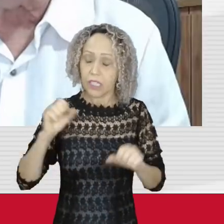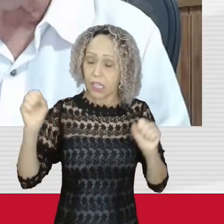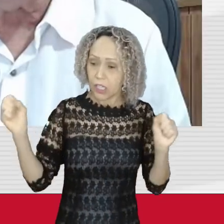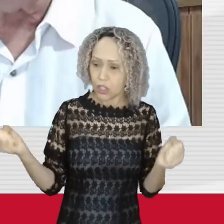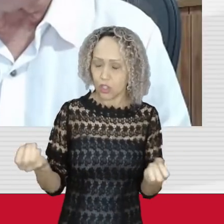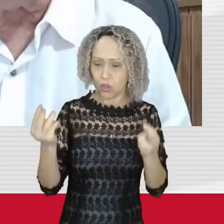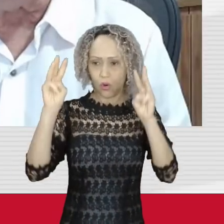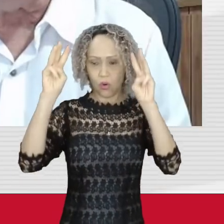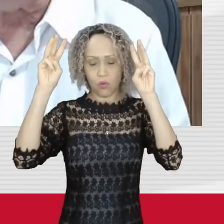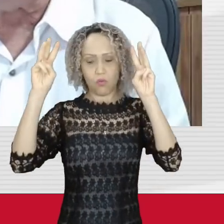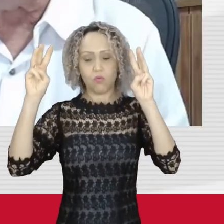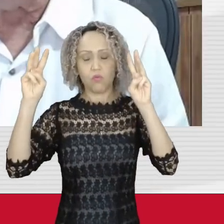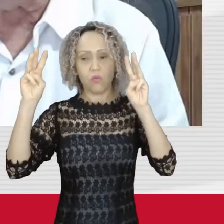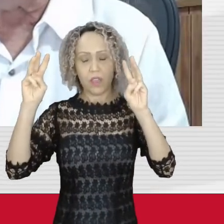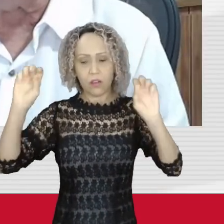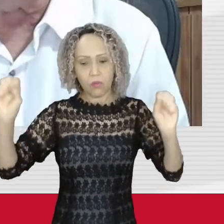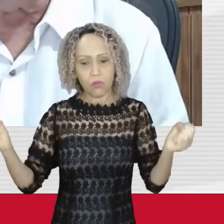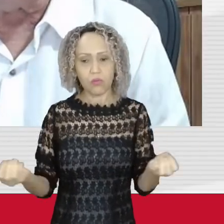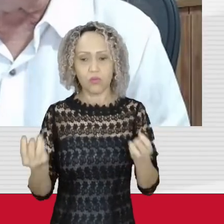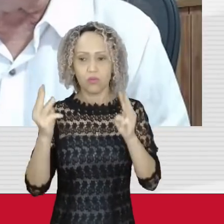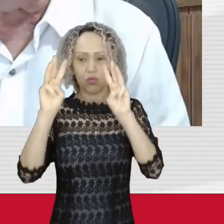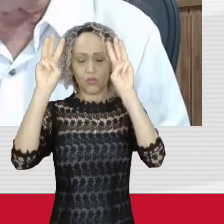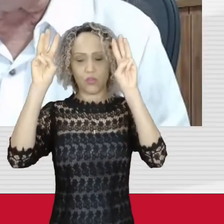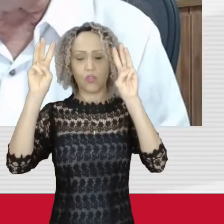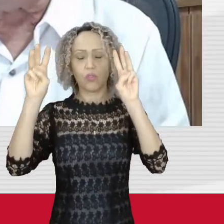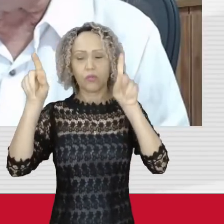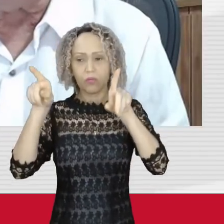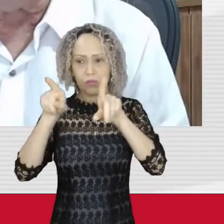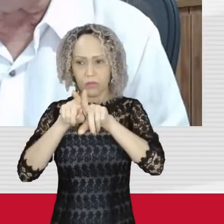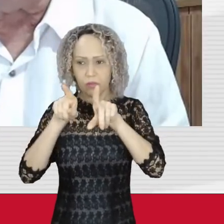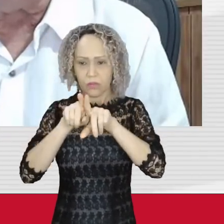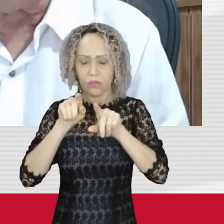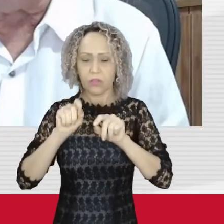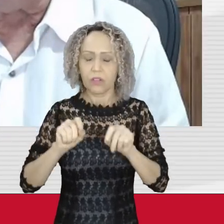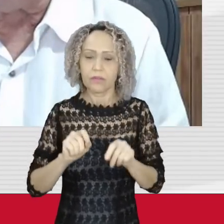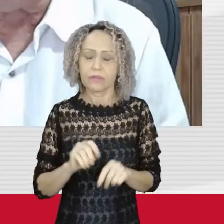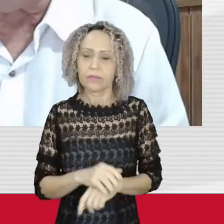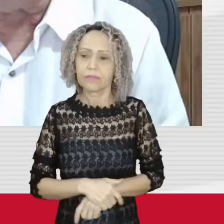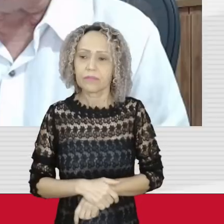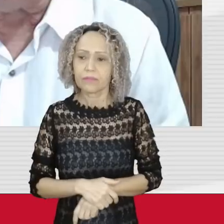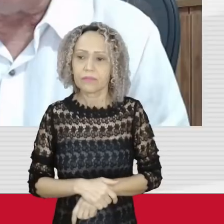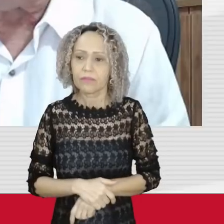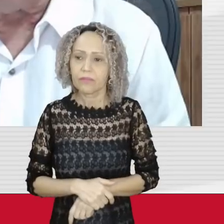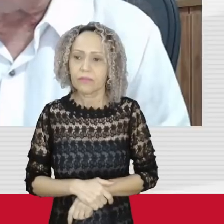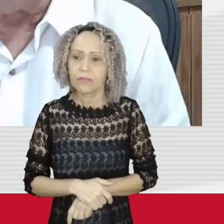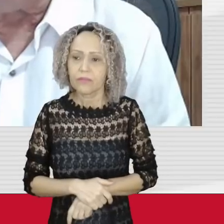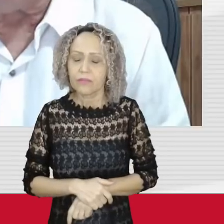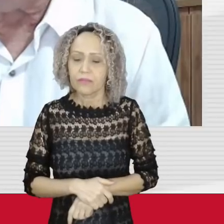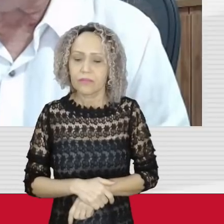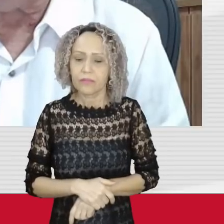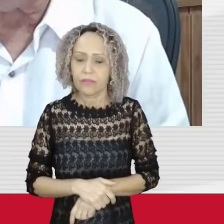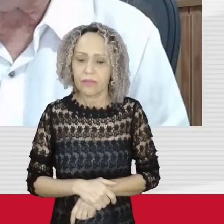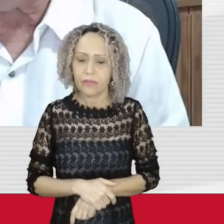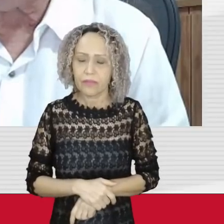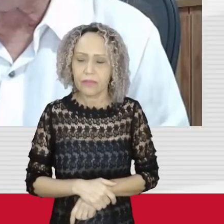que é o show oficial que o governo promove, vai ser com a Vanessa da Mata, dentre outras atrações